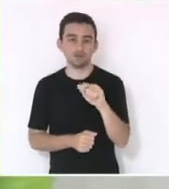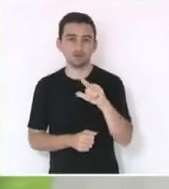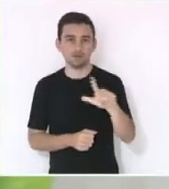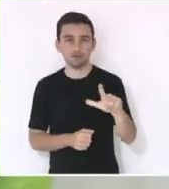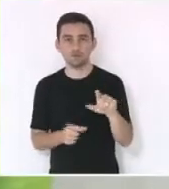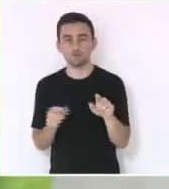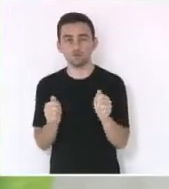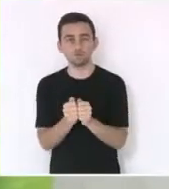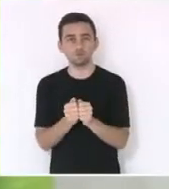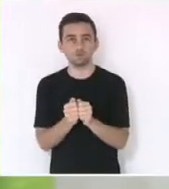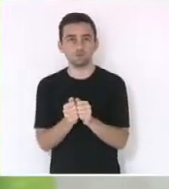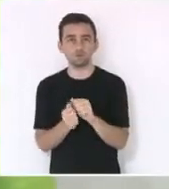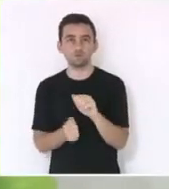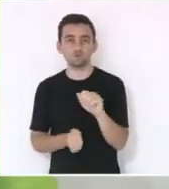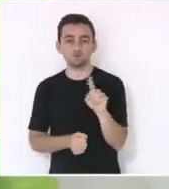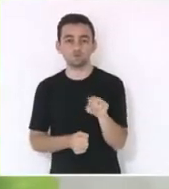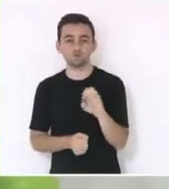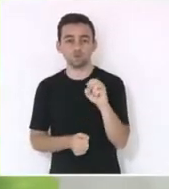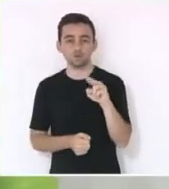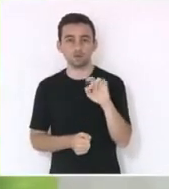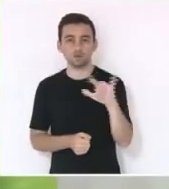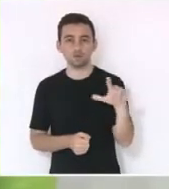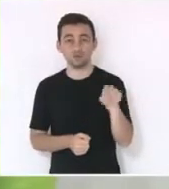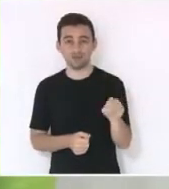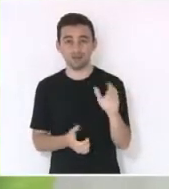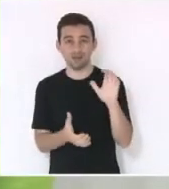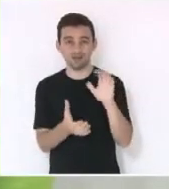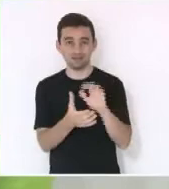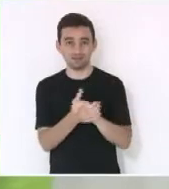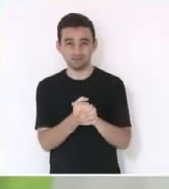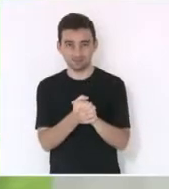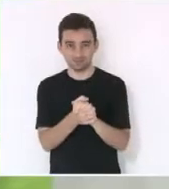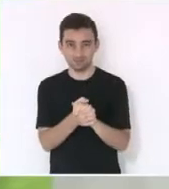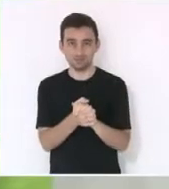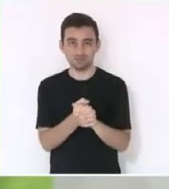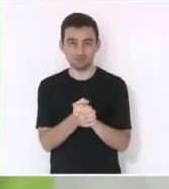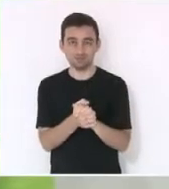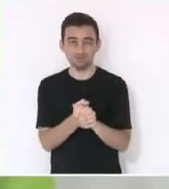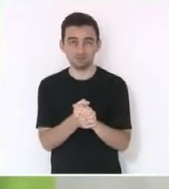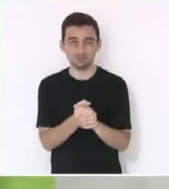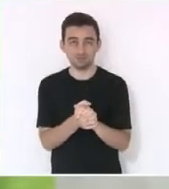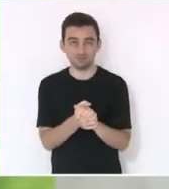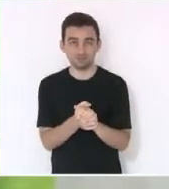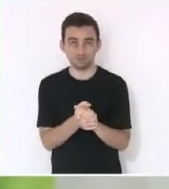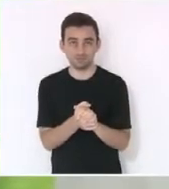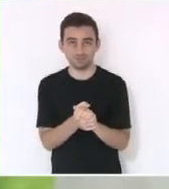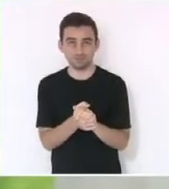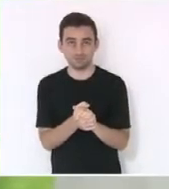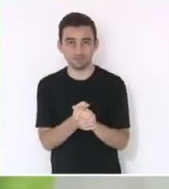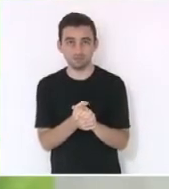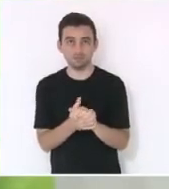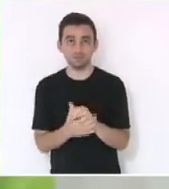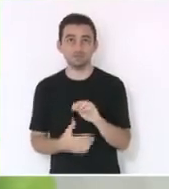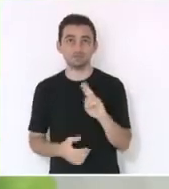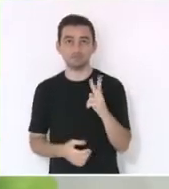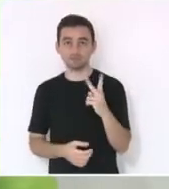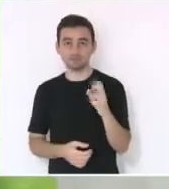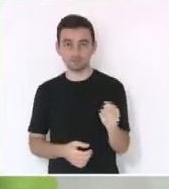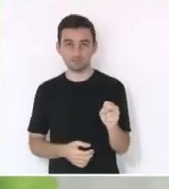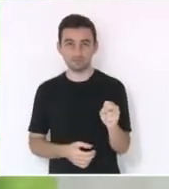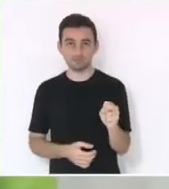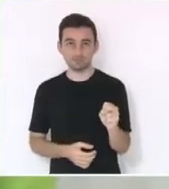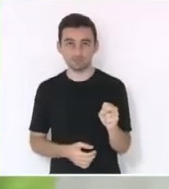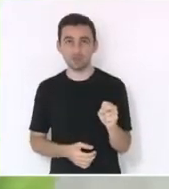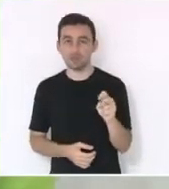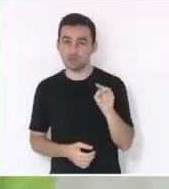Zonei, um casal homoafetivo, e que se juntaram e pegaram uma criança